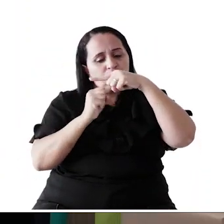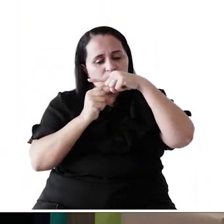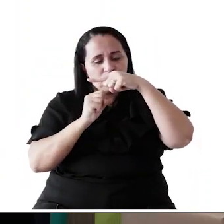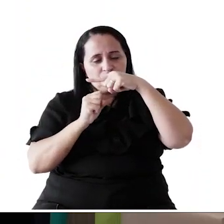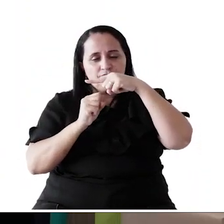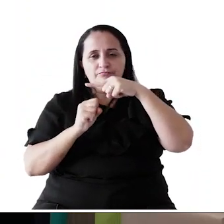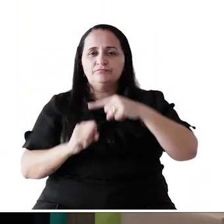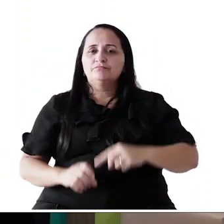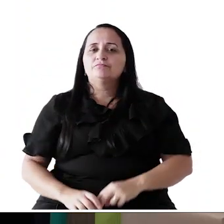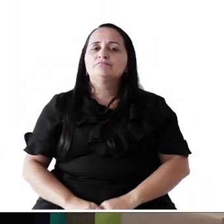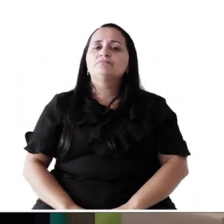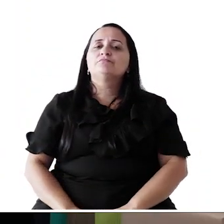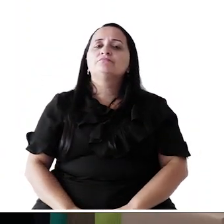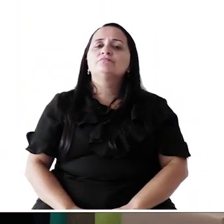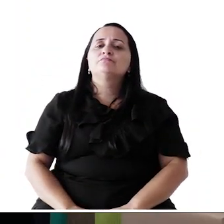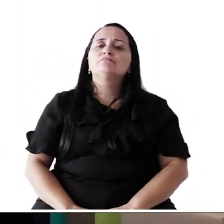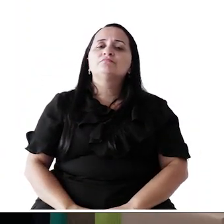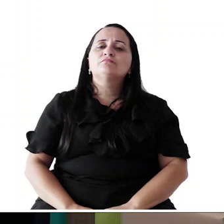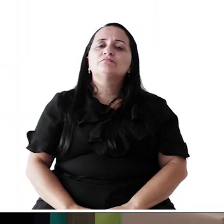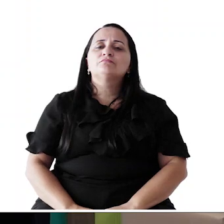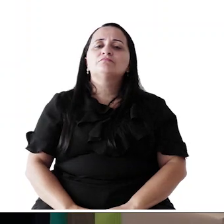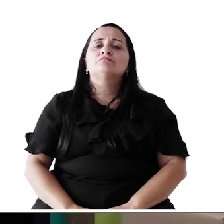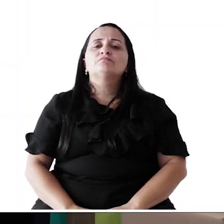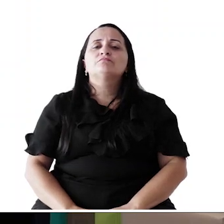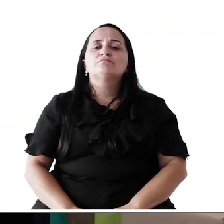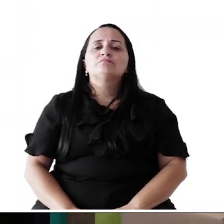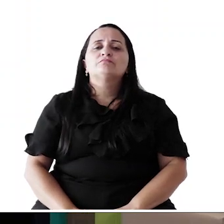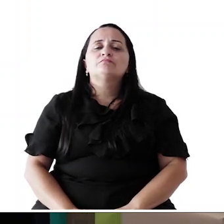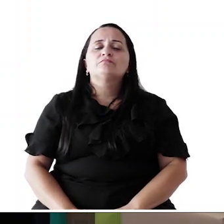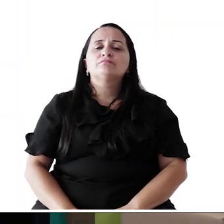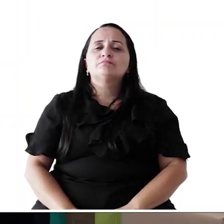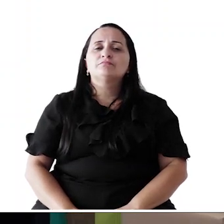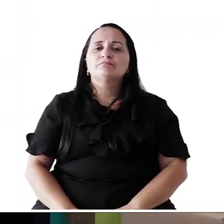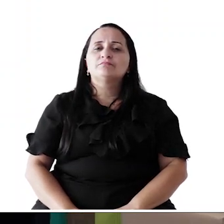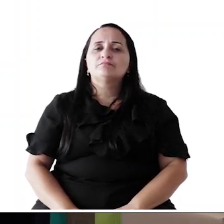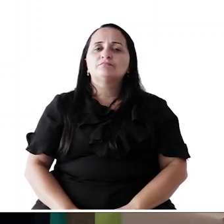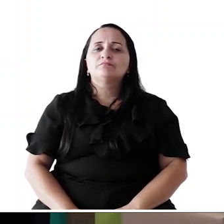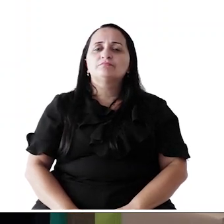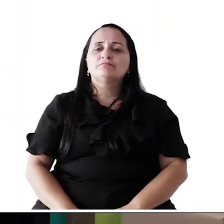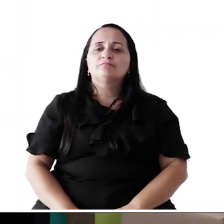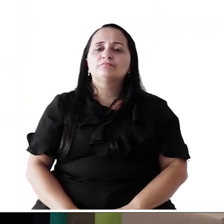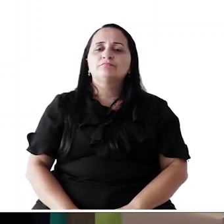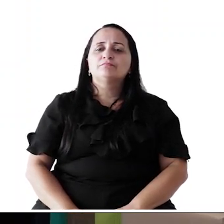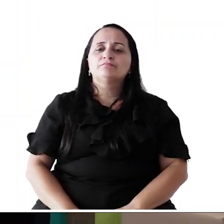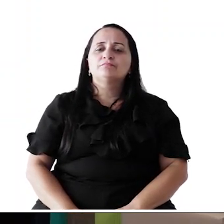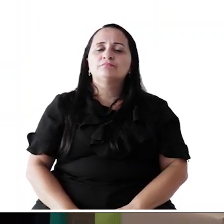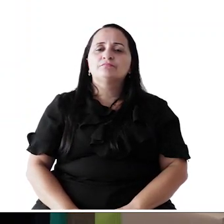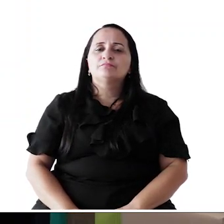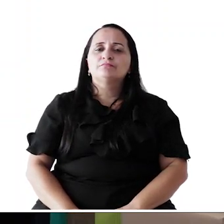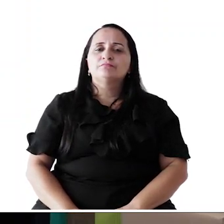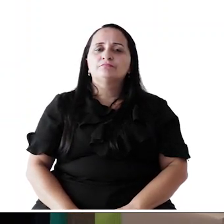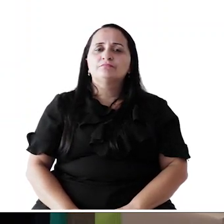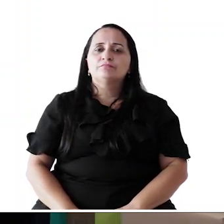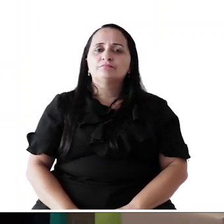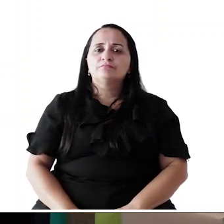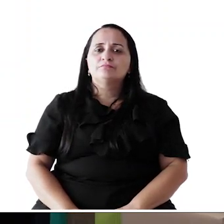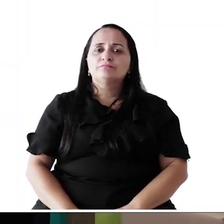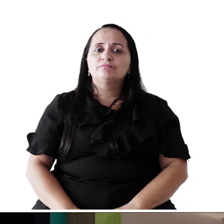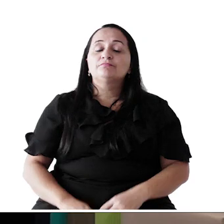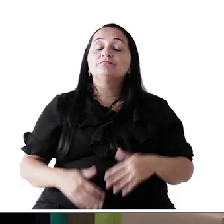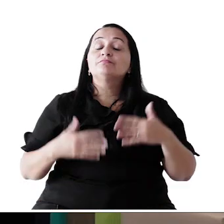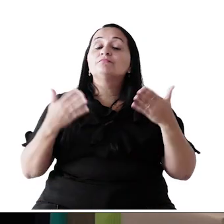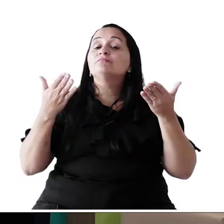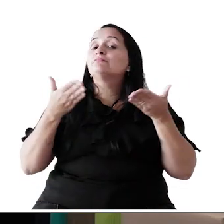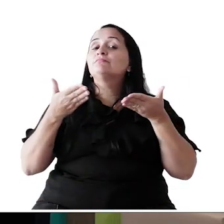8. 1, 2, 3, 4, 5, 6, 7, 8.